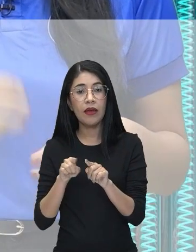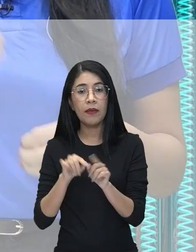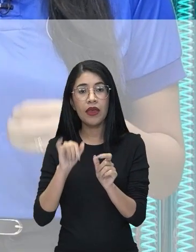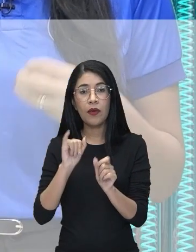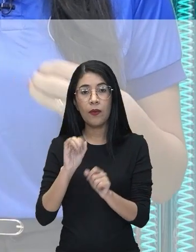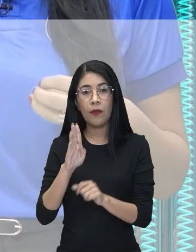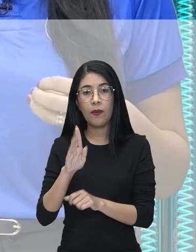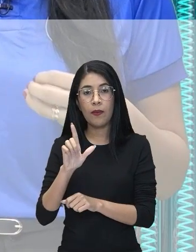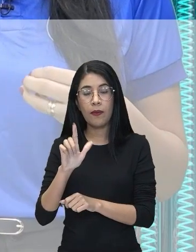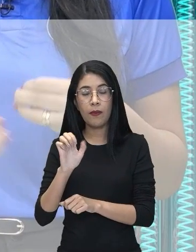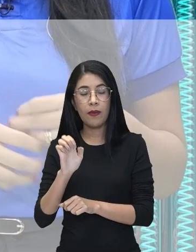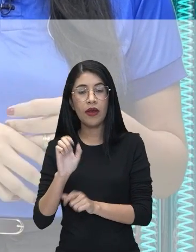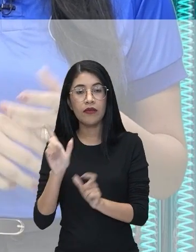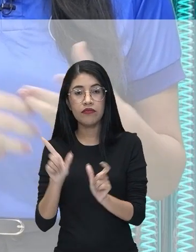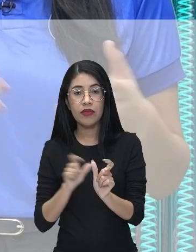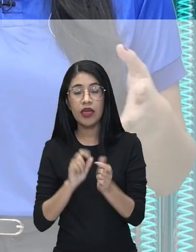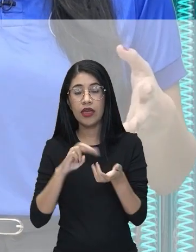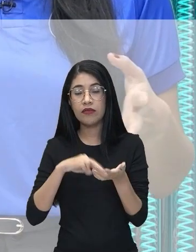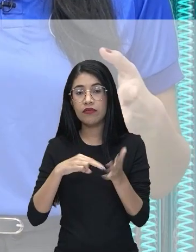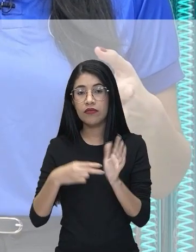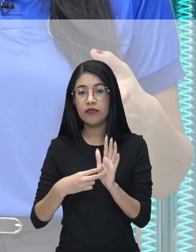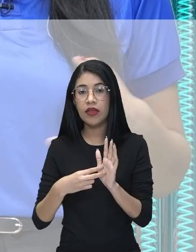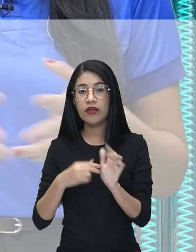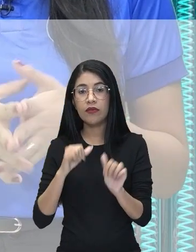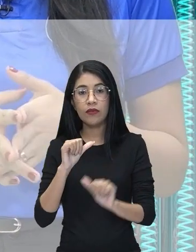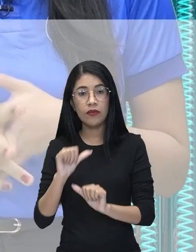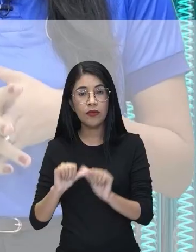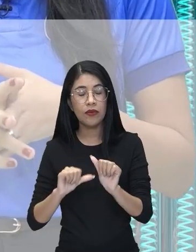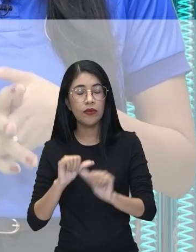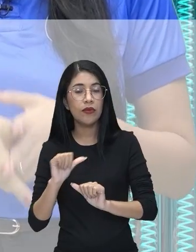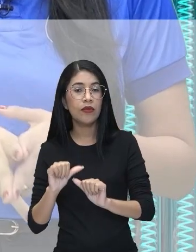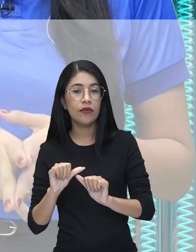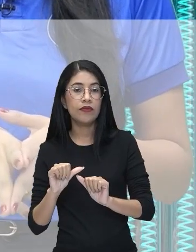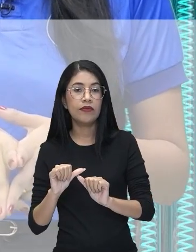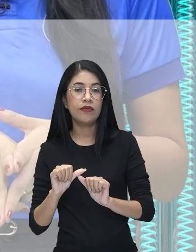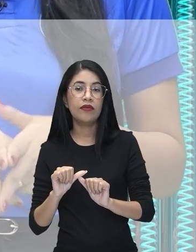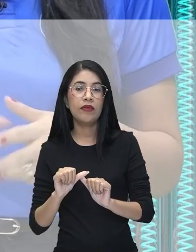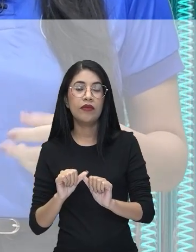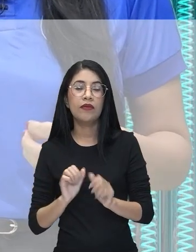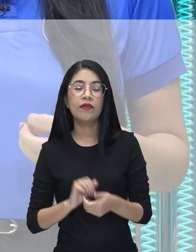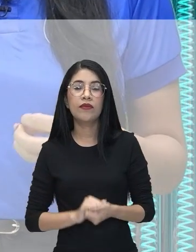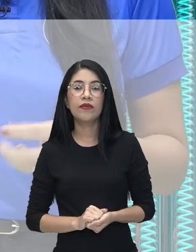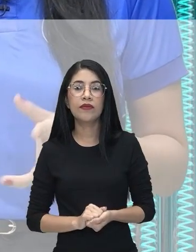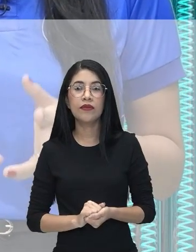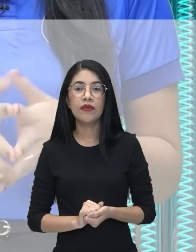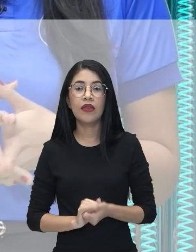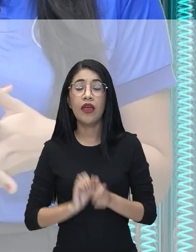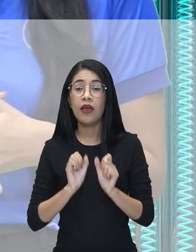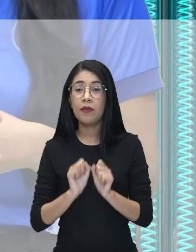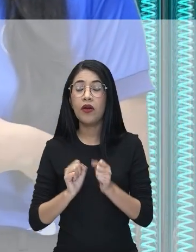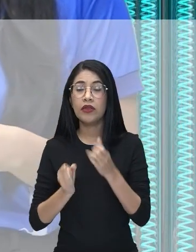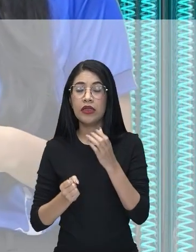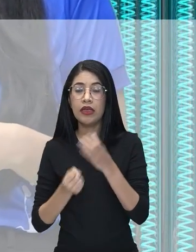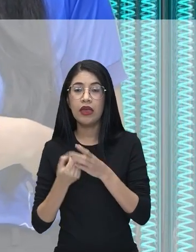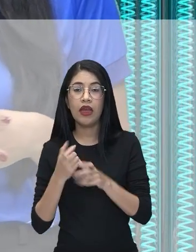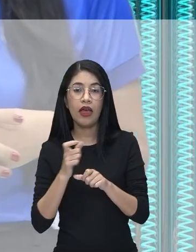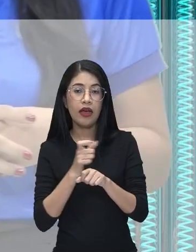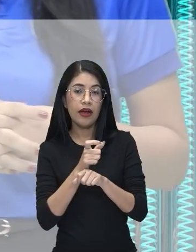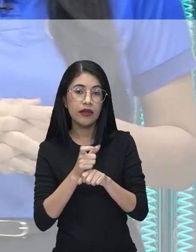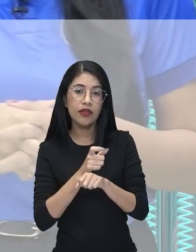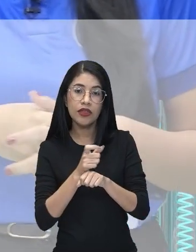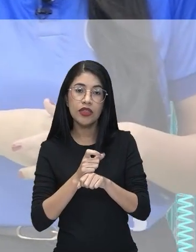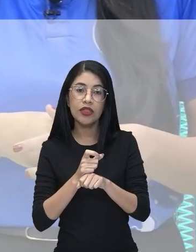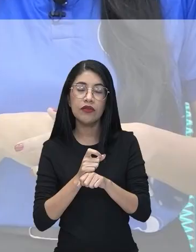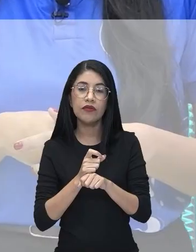também. E o significado da palavra foi alterado e ela serve para formar adjetivos, então, a partir de